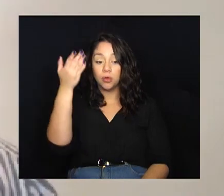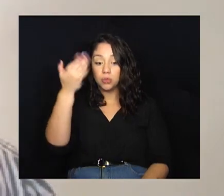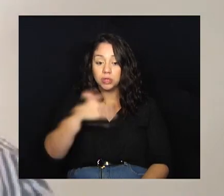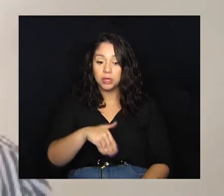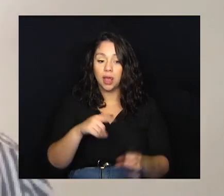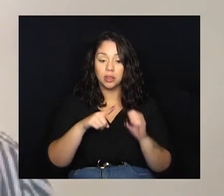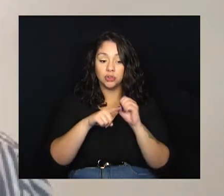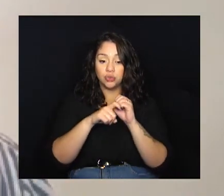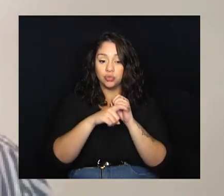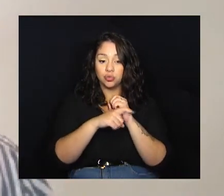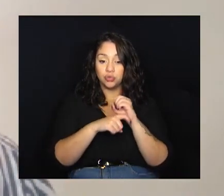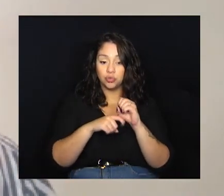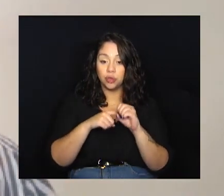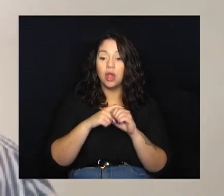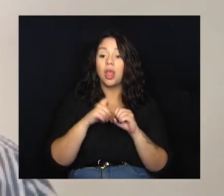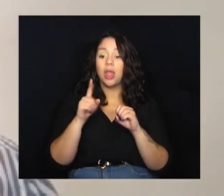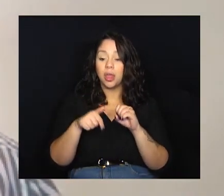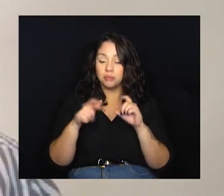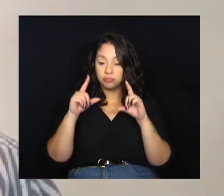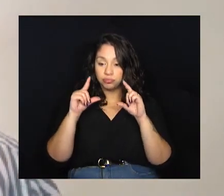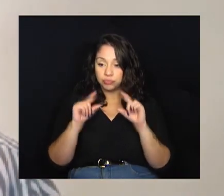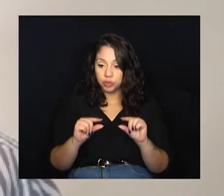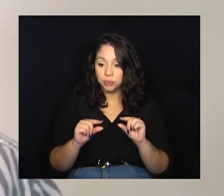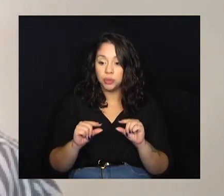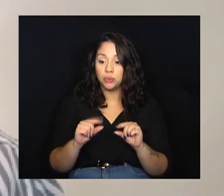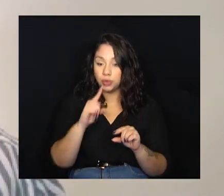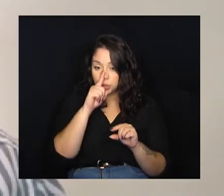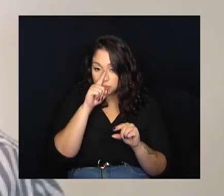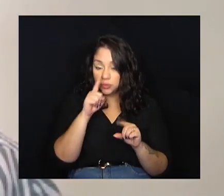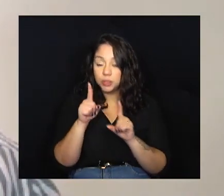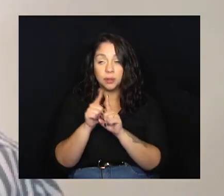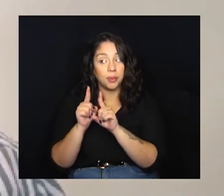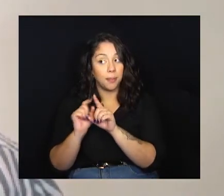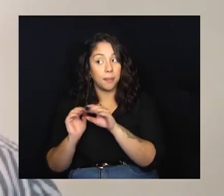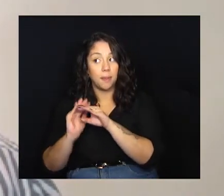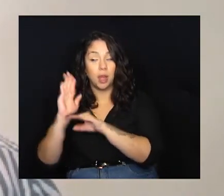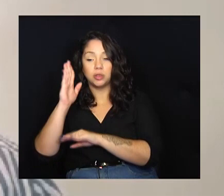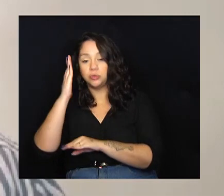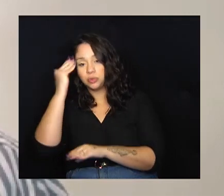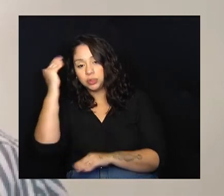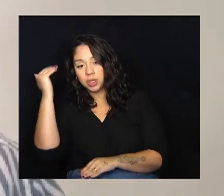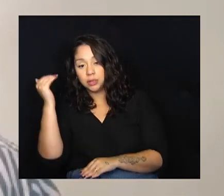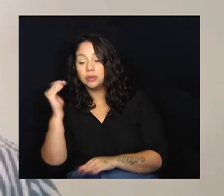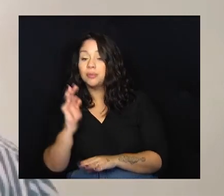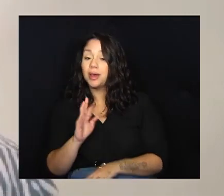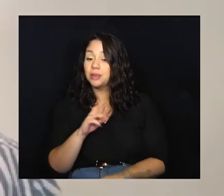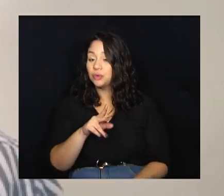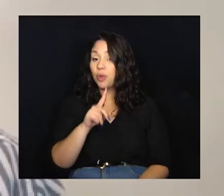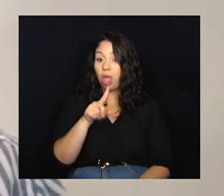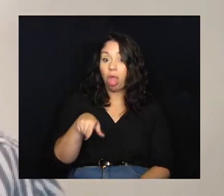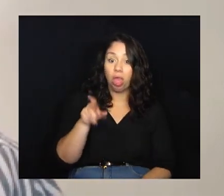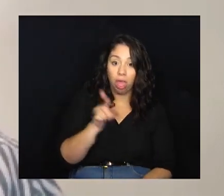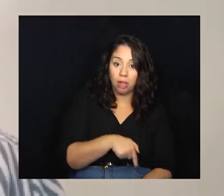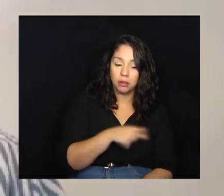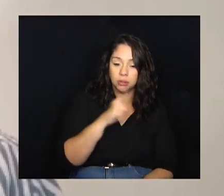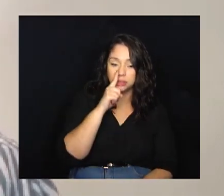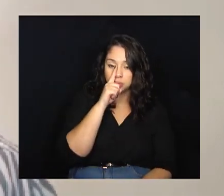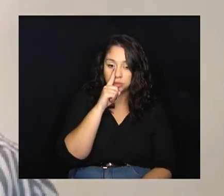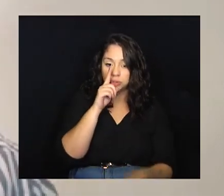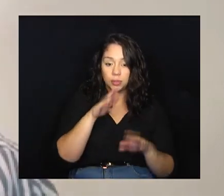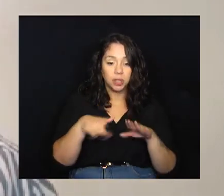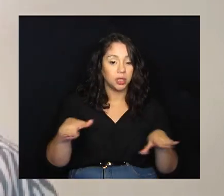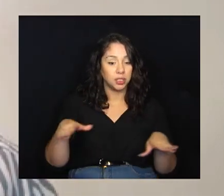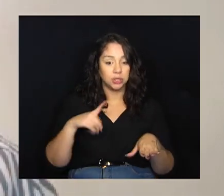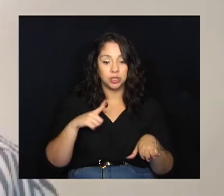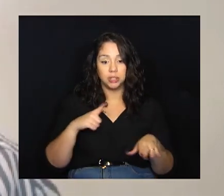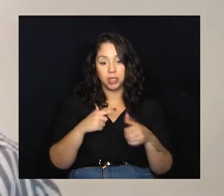e por vezes aumentar a taxa de sucesso de uma gestação mas eles não isentam os riscos de uma criança com alguma